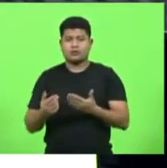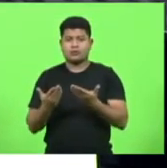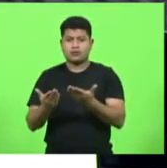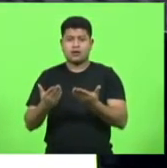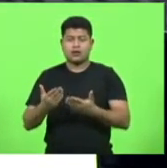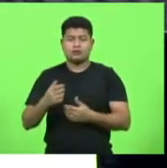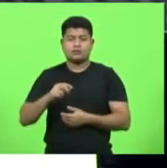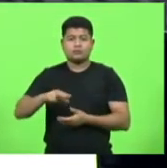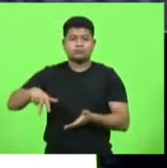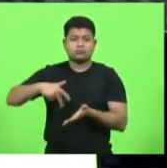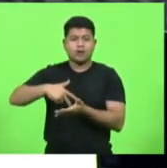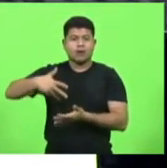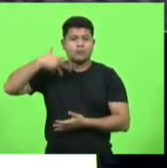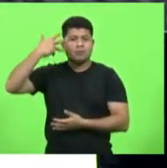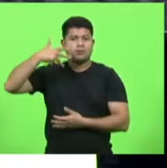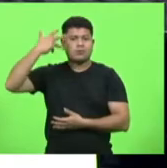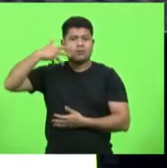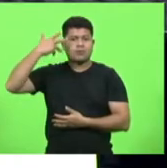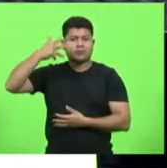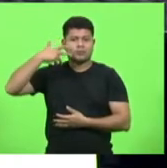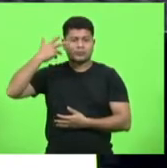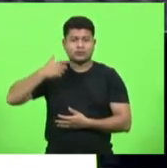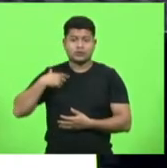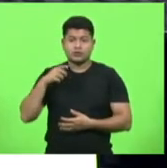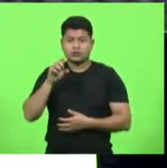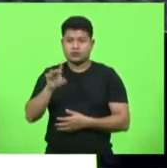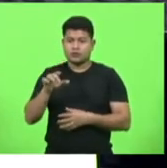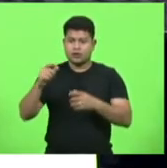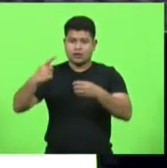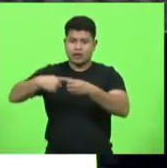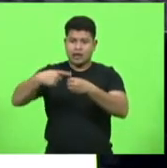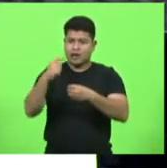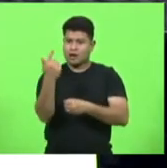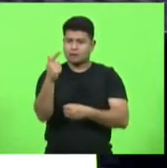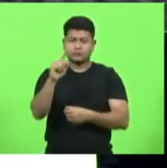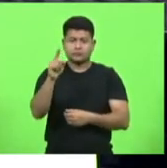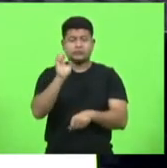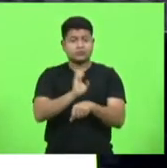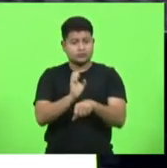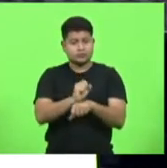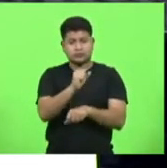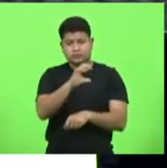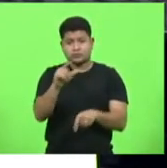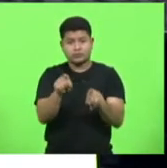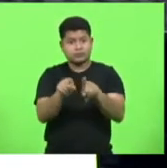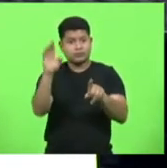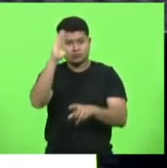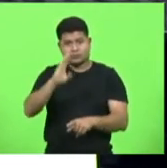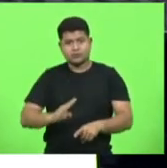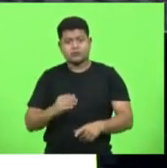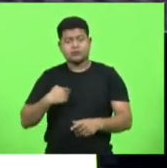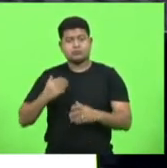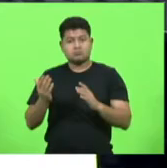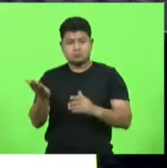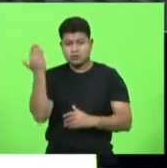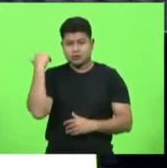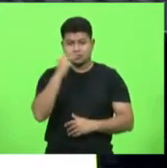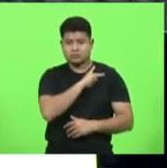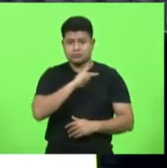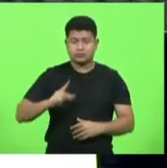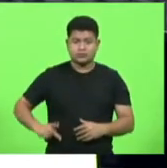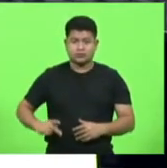oratória, não só em Gaspar, mas no estado de Santa Catarina e no Brasil. Foi presidente do Interact